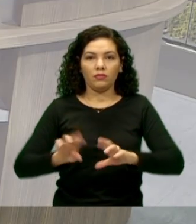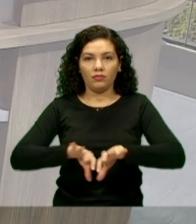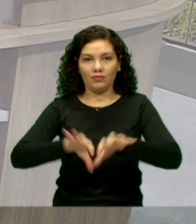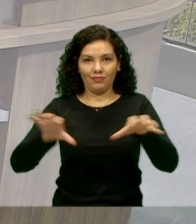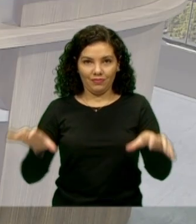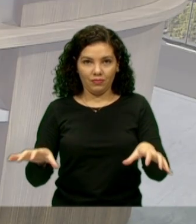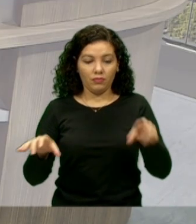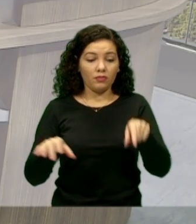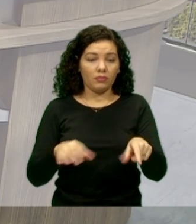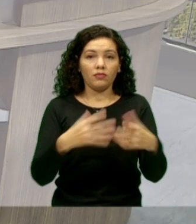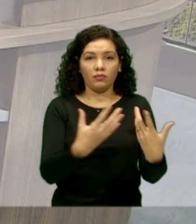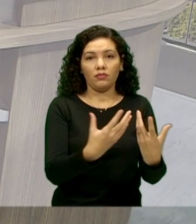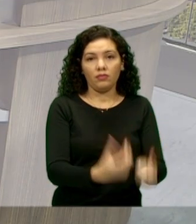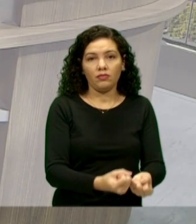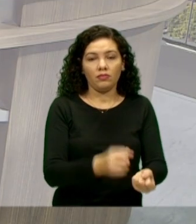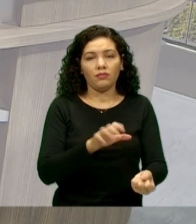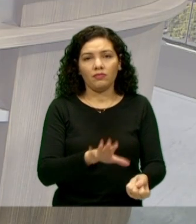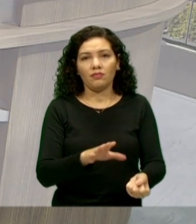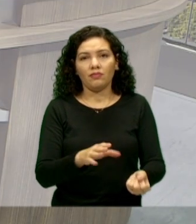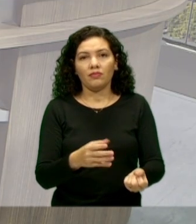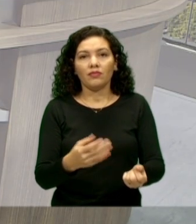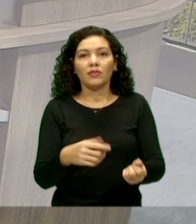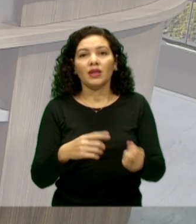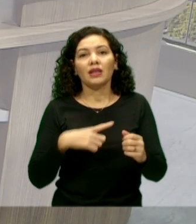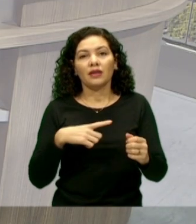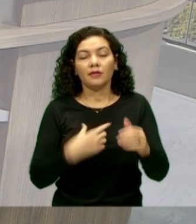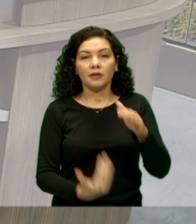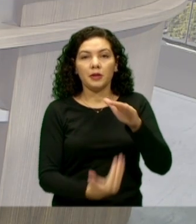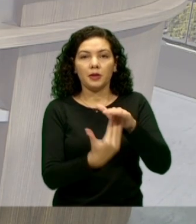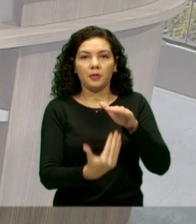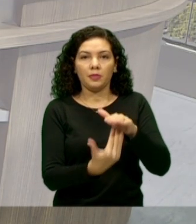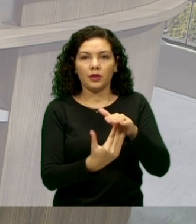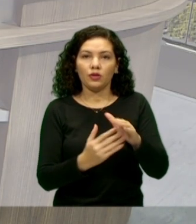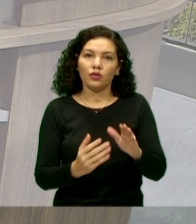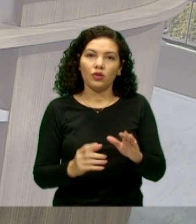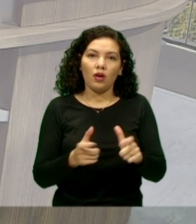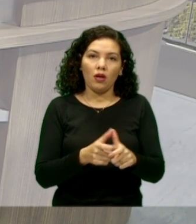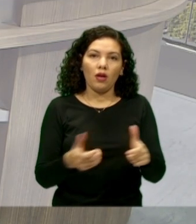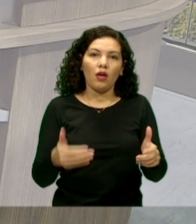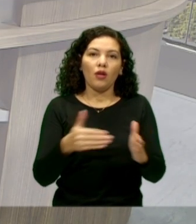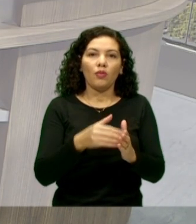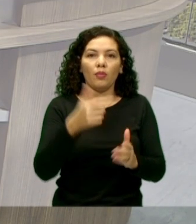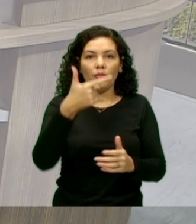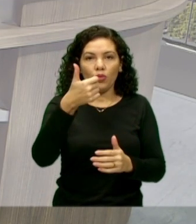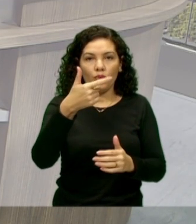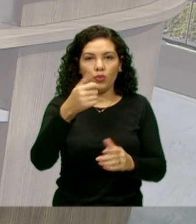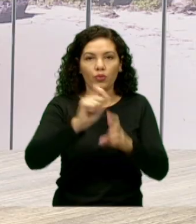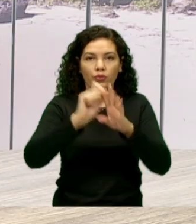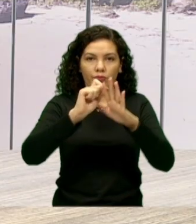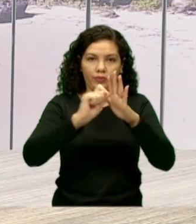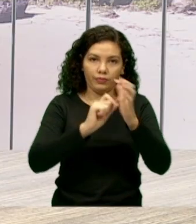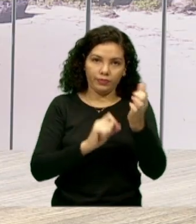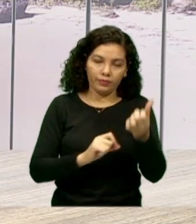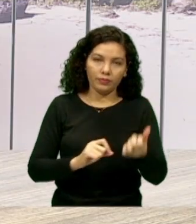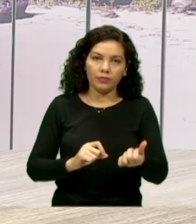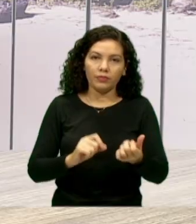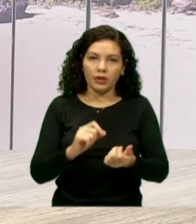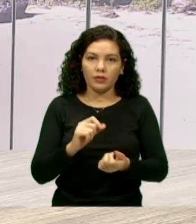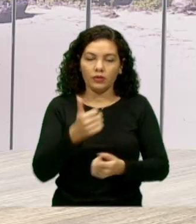independentes, aceitava, mas impunha um limite de no máximo 12 meses. Só